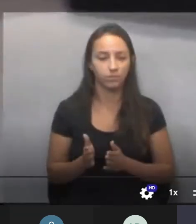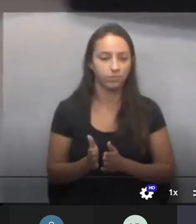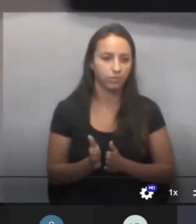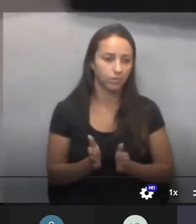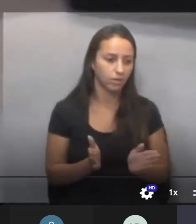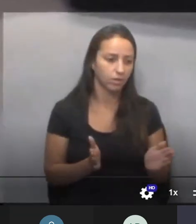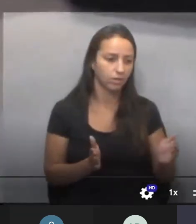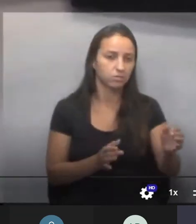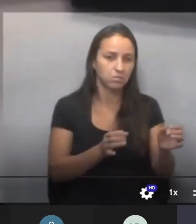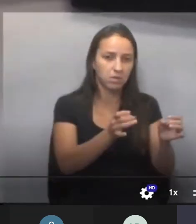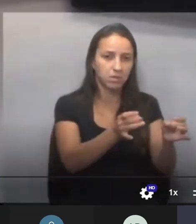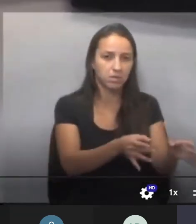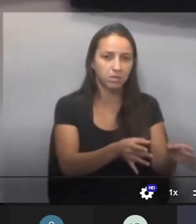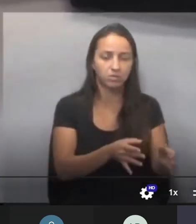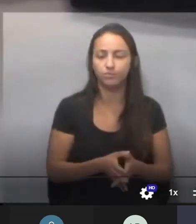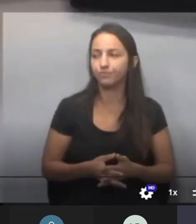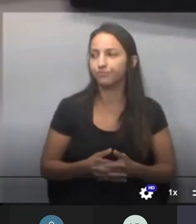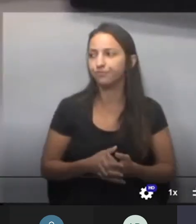lixo.